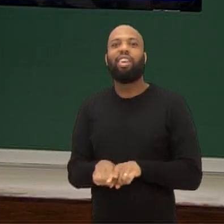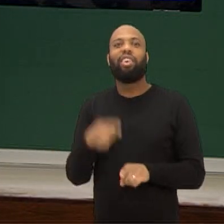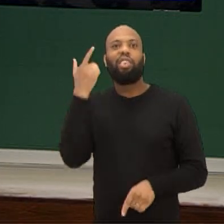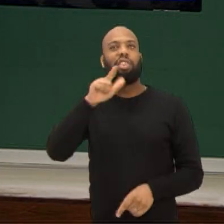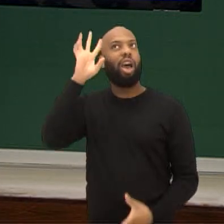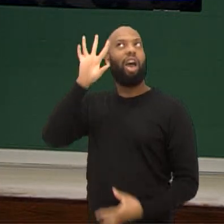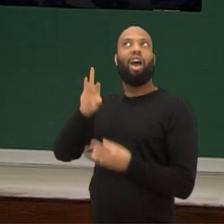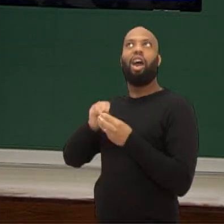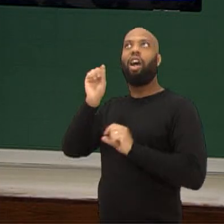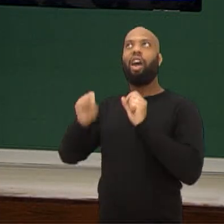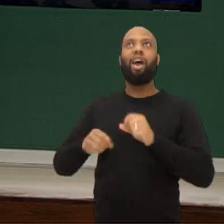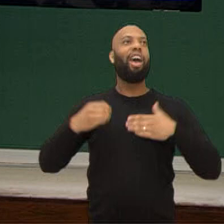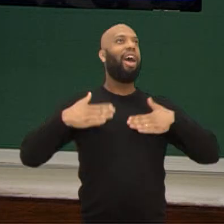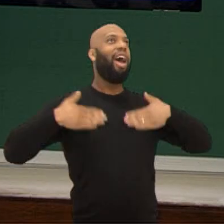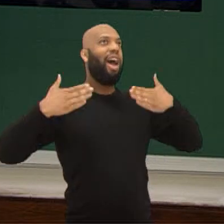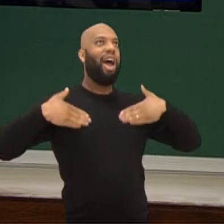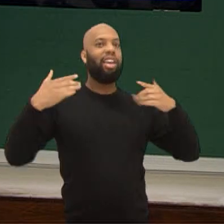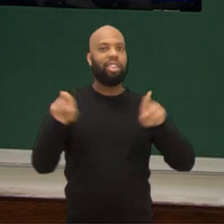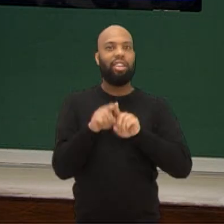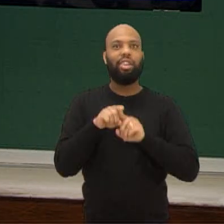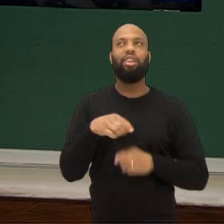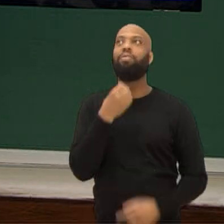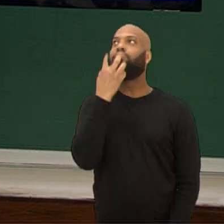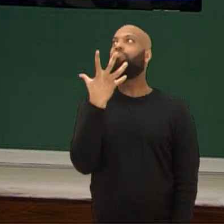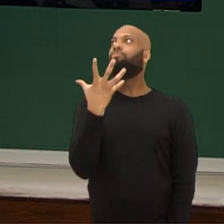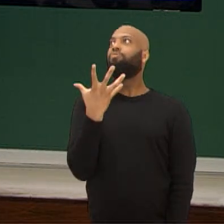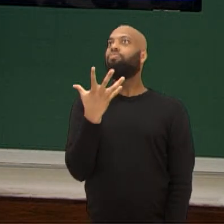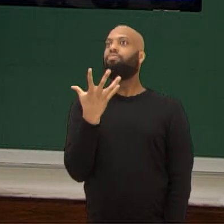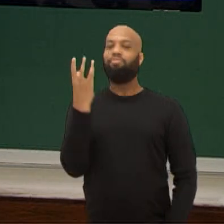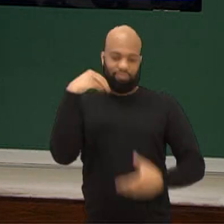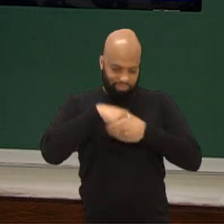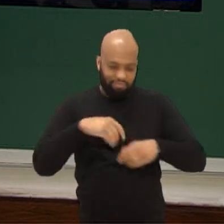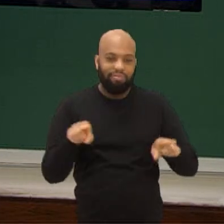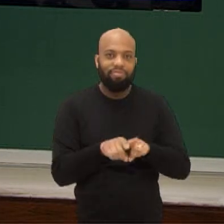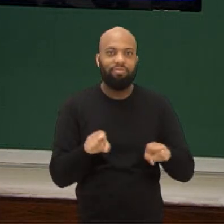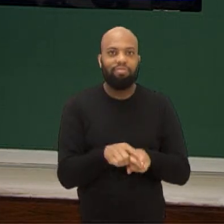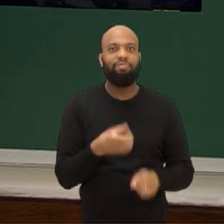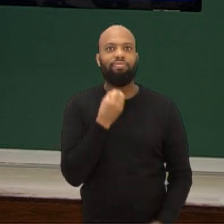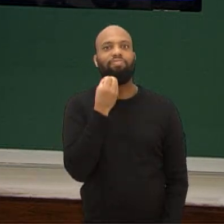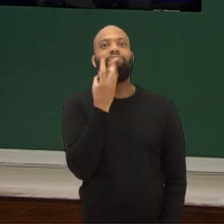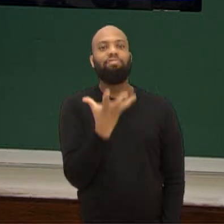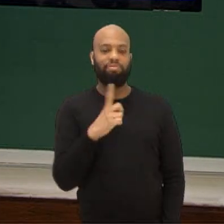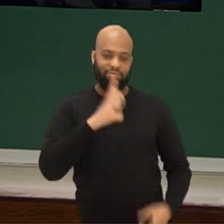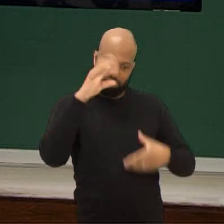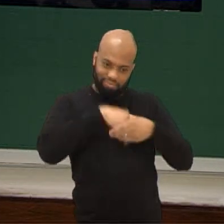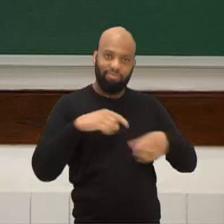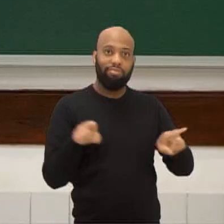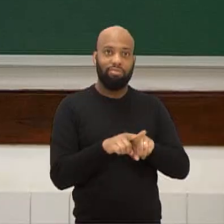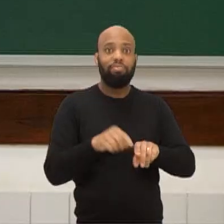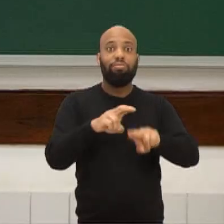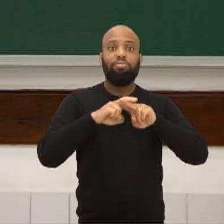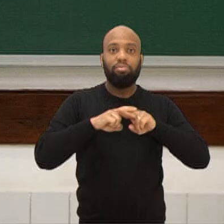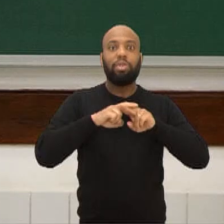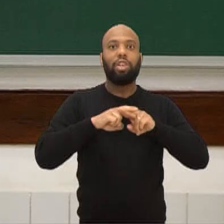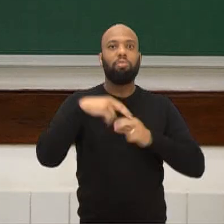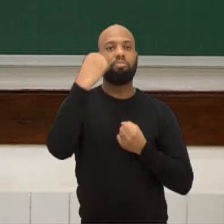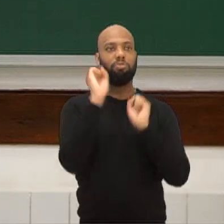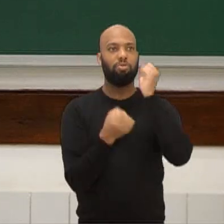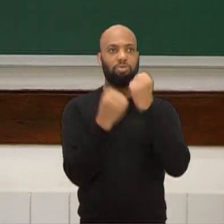a entender ali um bem-estar no momento da atividade. Isso é totalmente através dos jogos